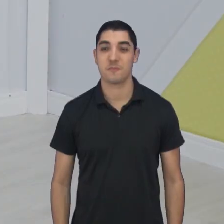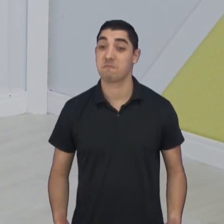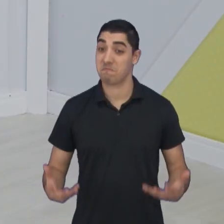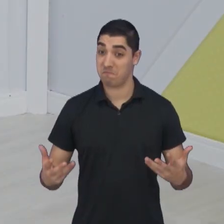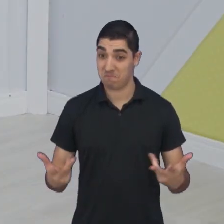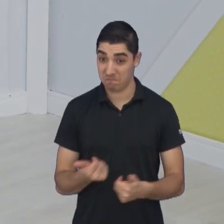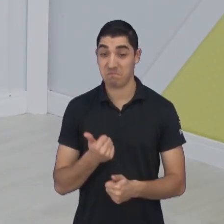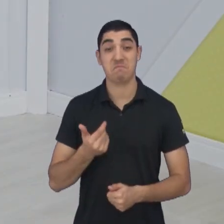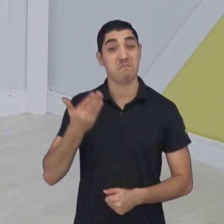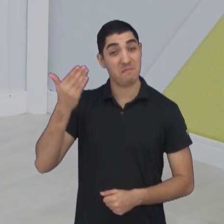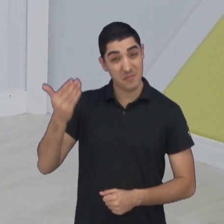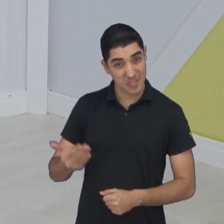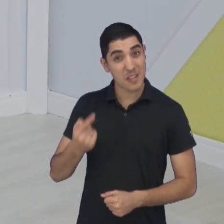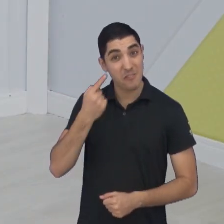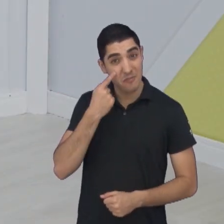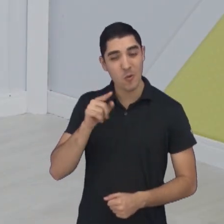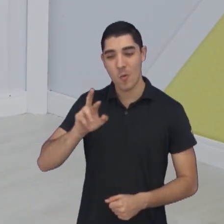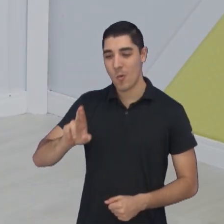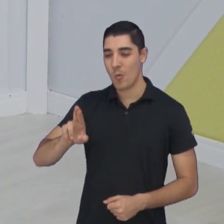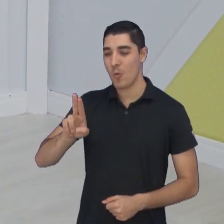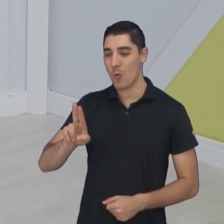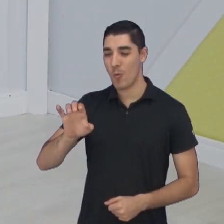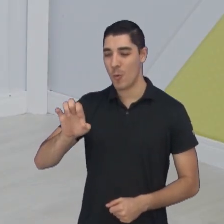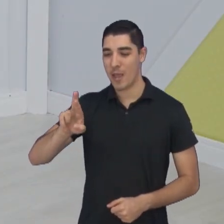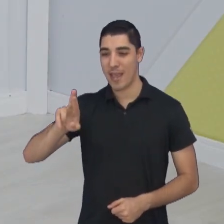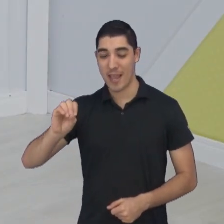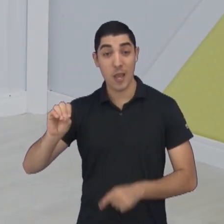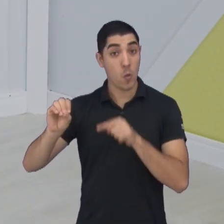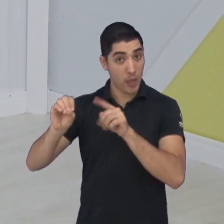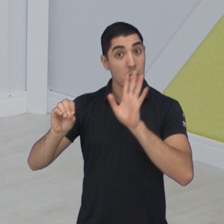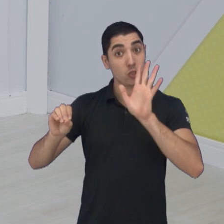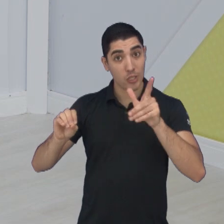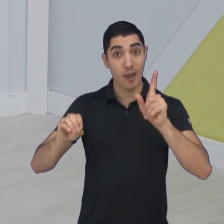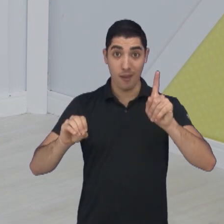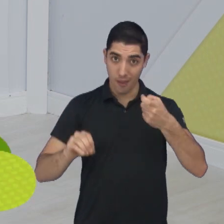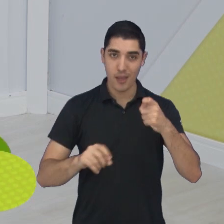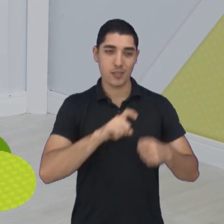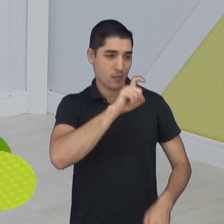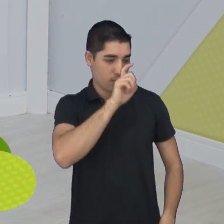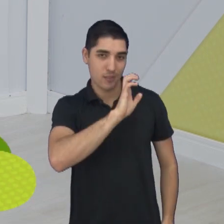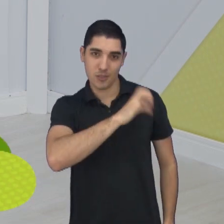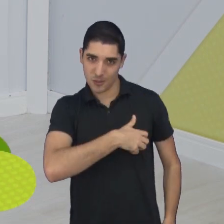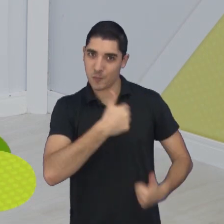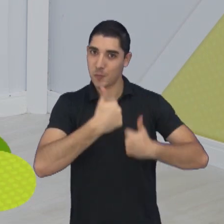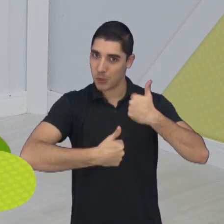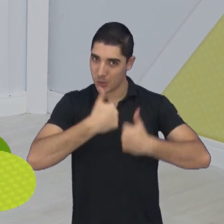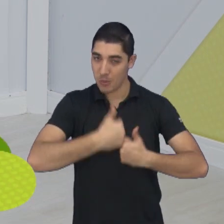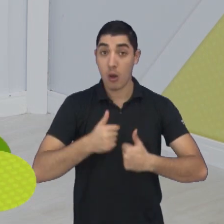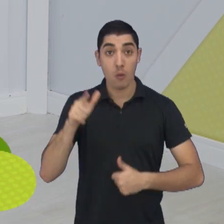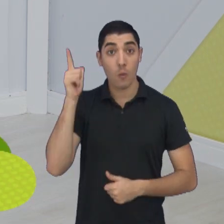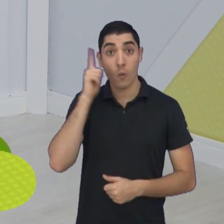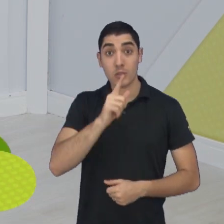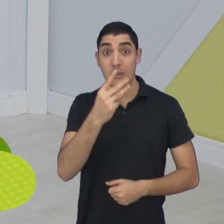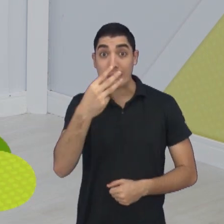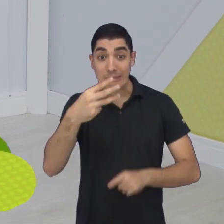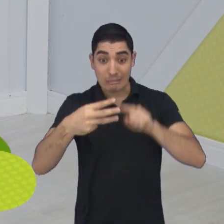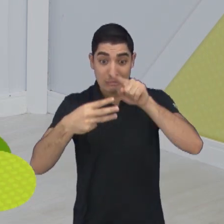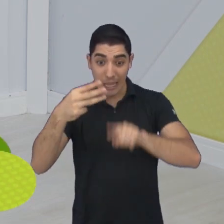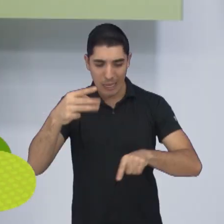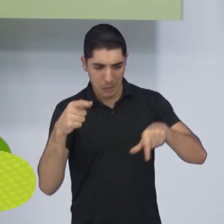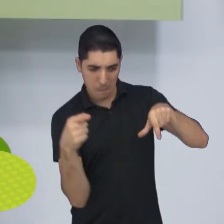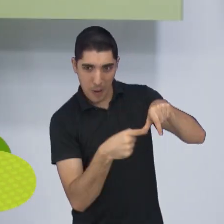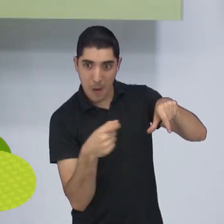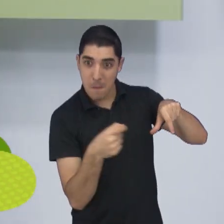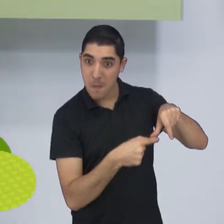Brunão, que danadinho o Ruero, hein? Realmente, o Ruero que já jogou no São José Esporte Clube e tudo mais, marcou 3 e fez a festa pro Bandeirantes.